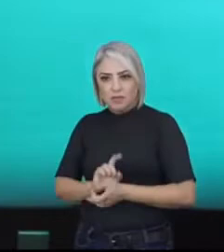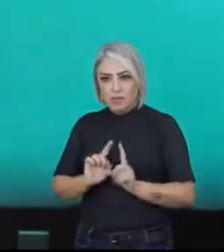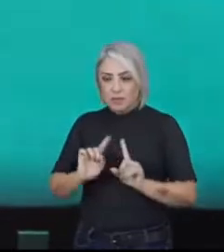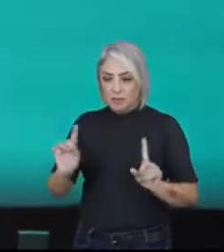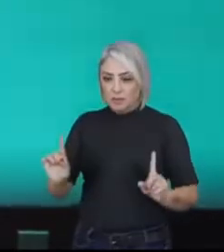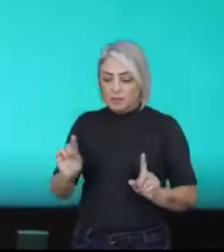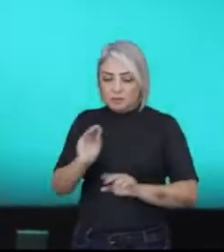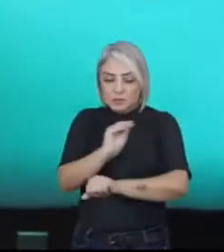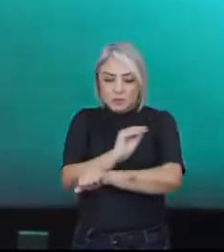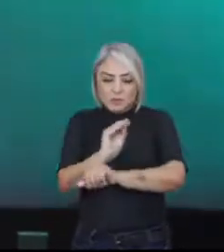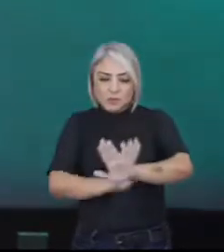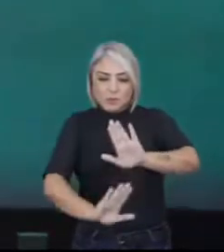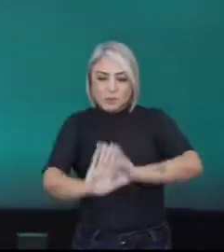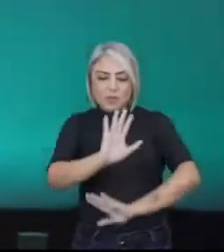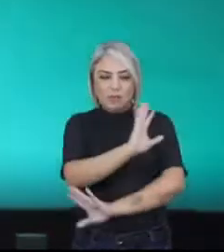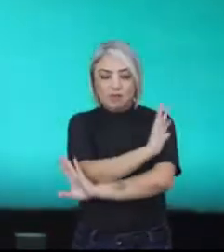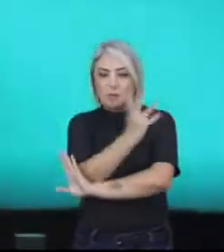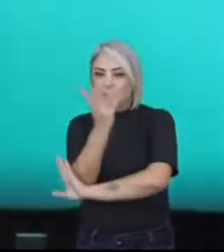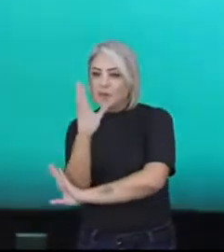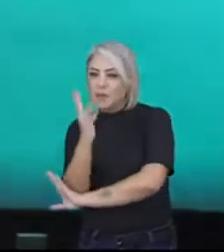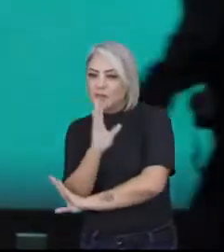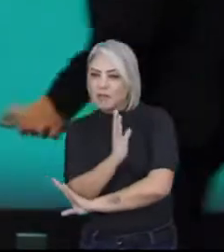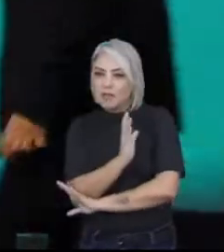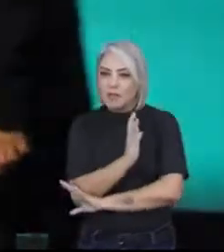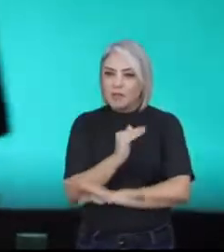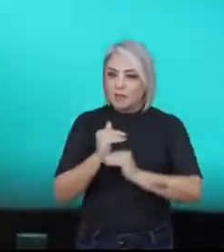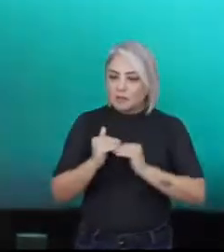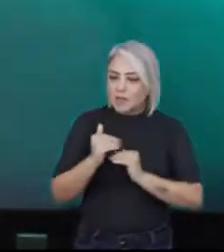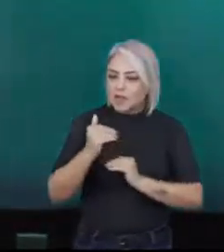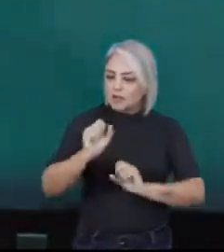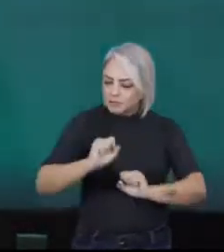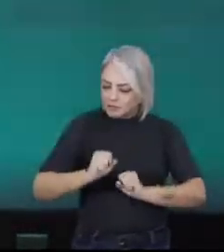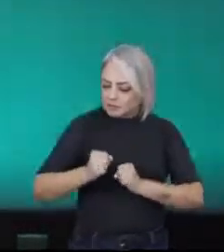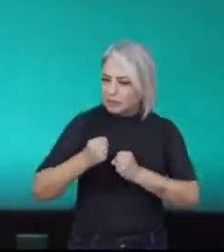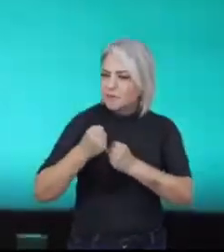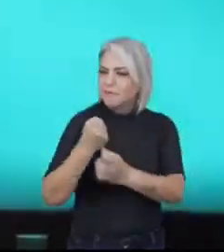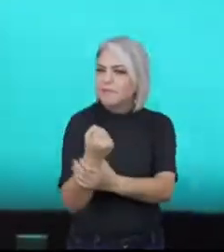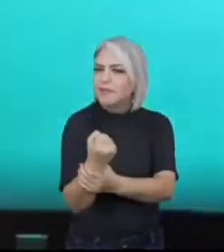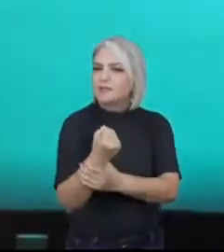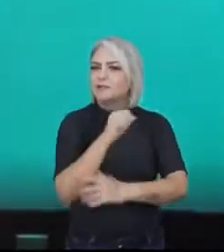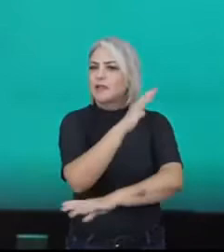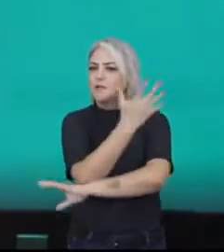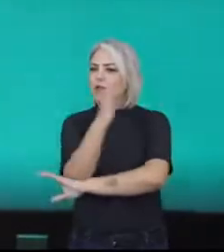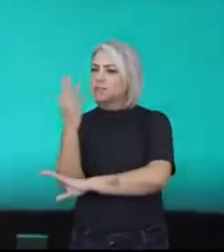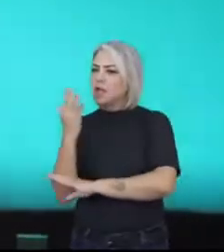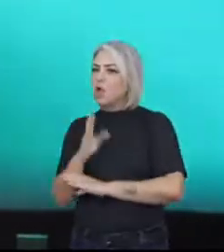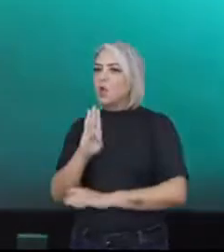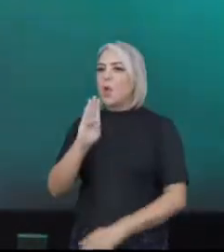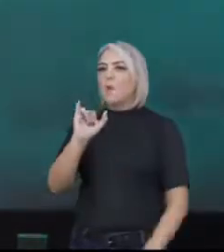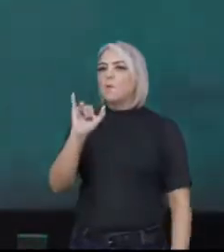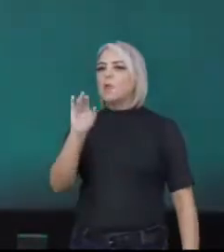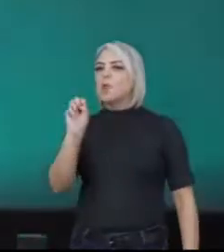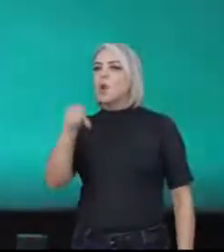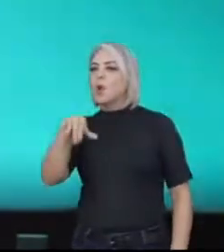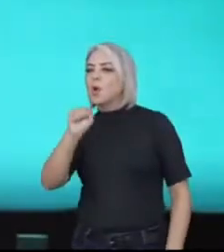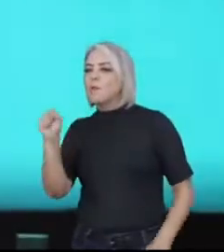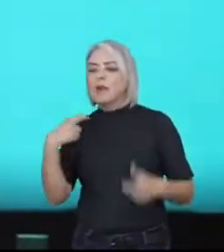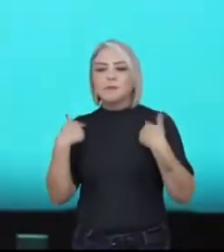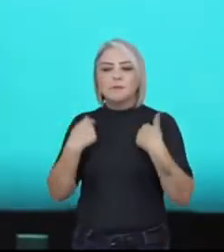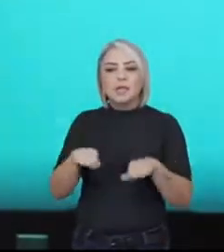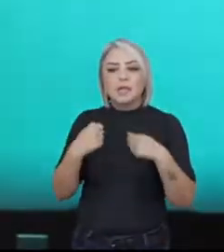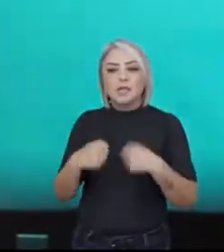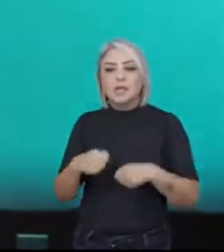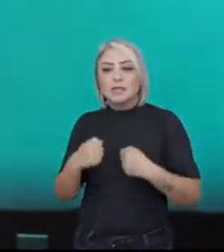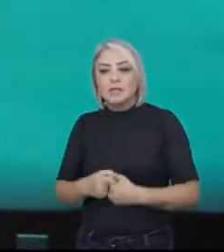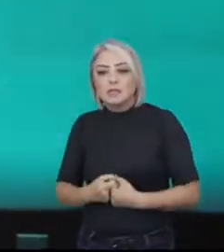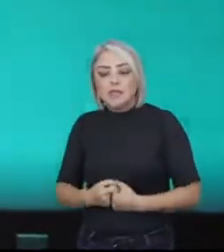o meio ambiente vão além da defesa da Amazônia e de outros biomas. É preciso voltar a investir